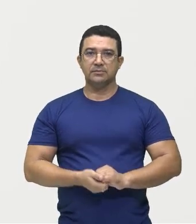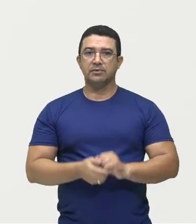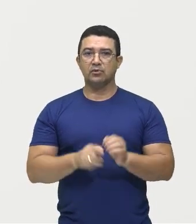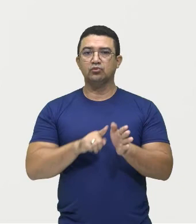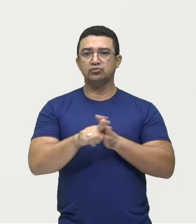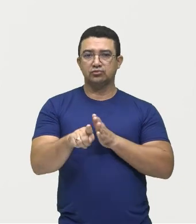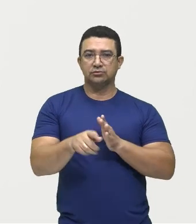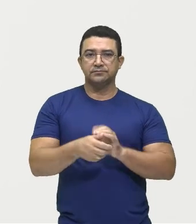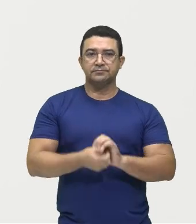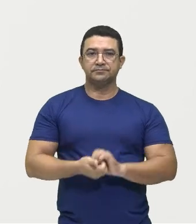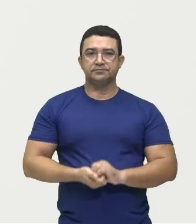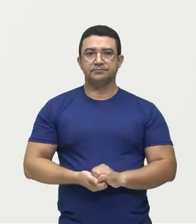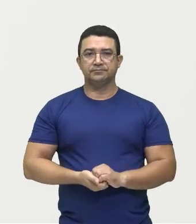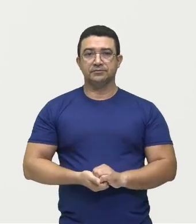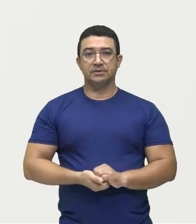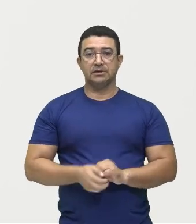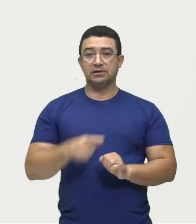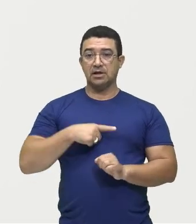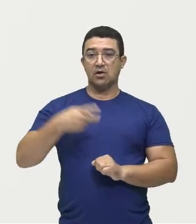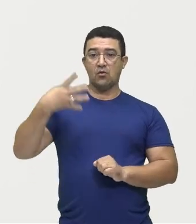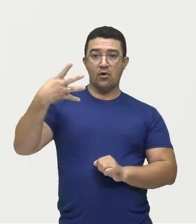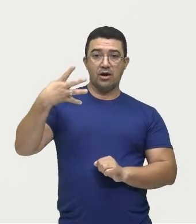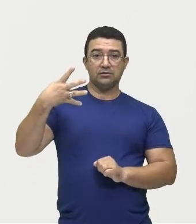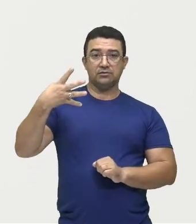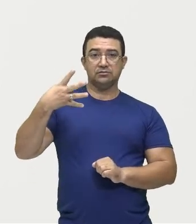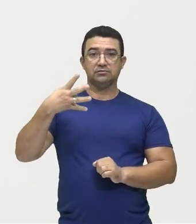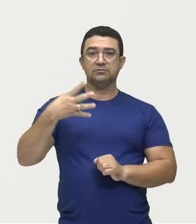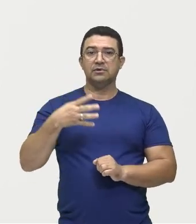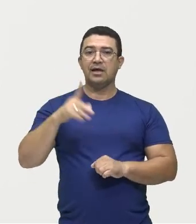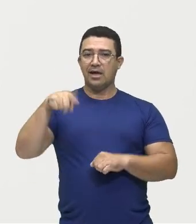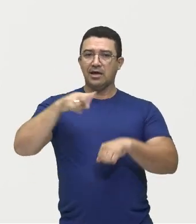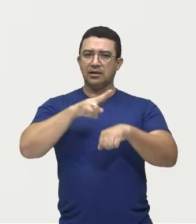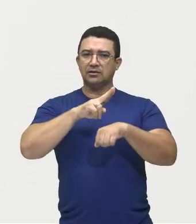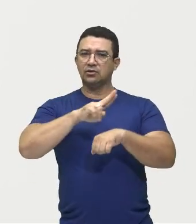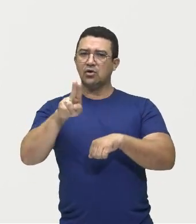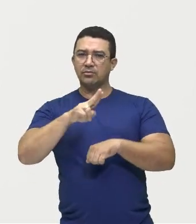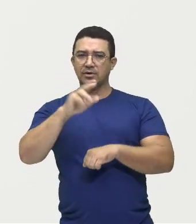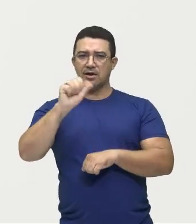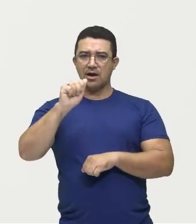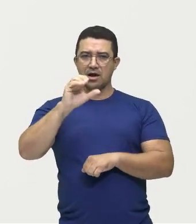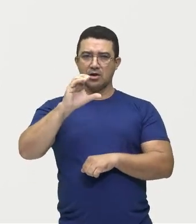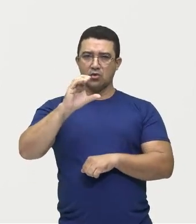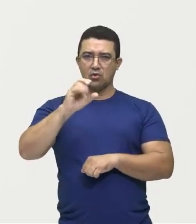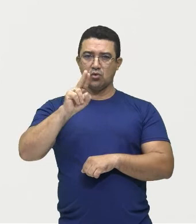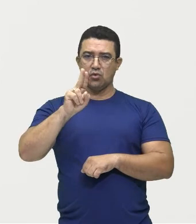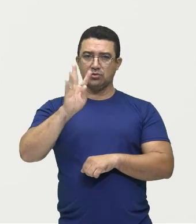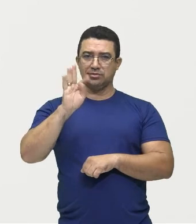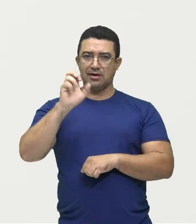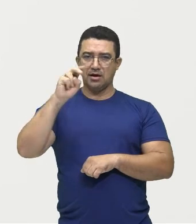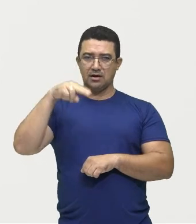Ah, sim, ainda tem uma quarta sentença aqui. Chama-se acutângulo o triângulo com os